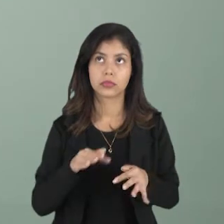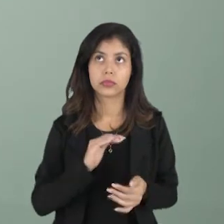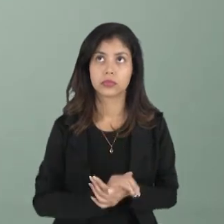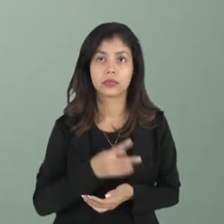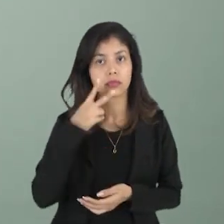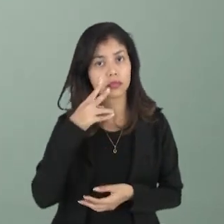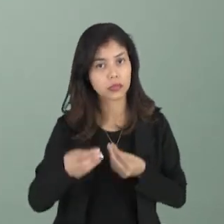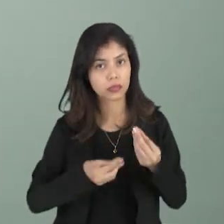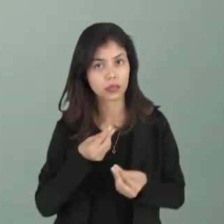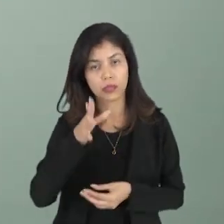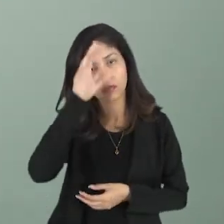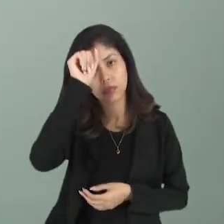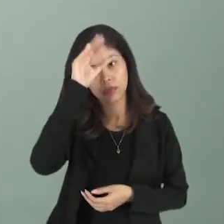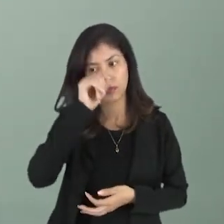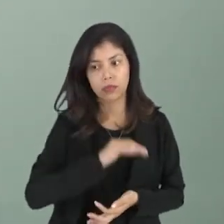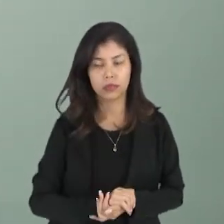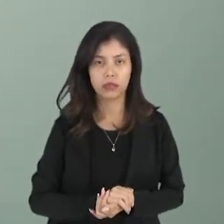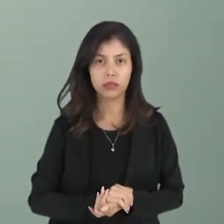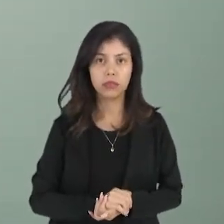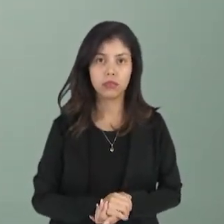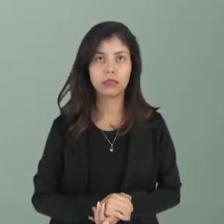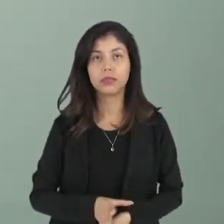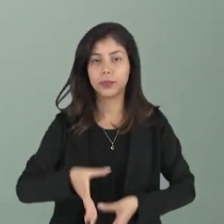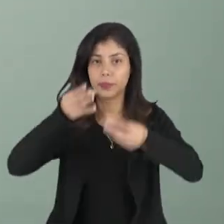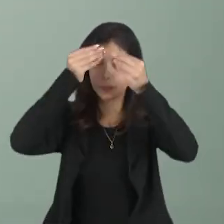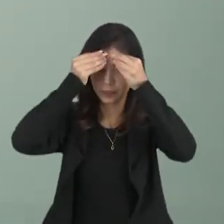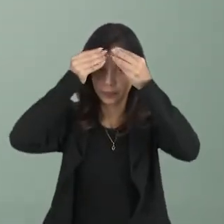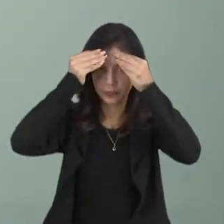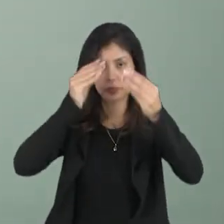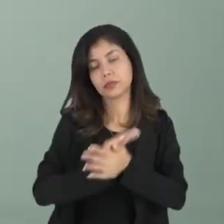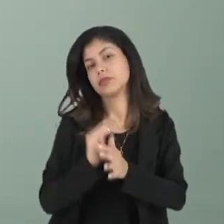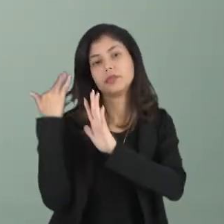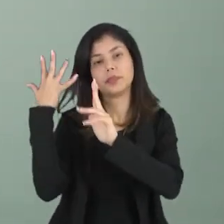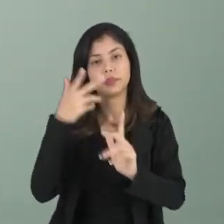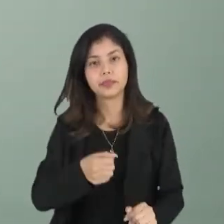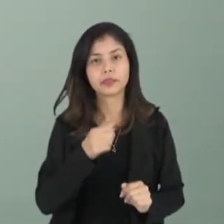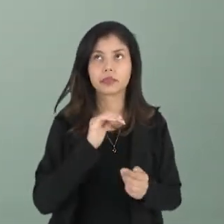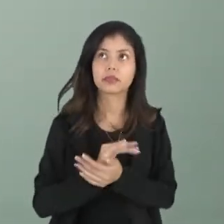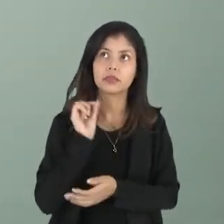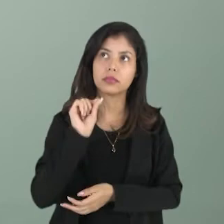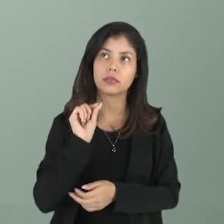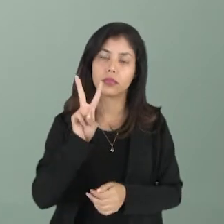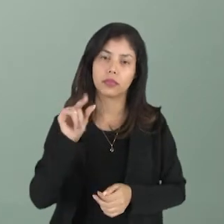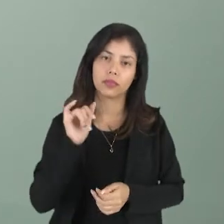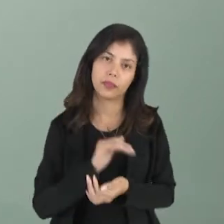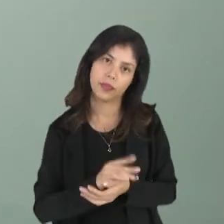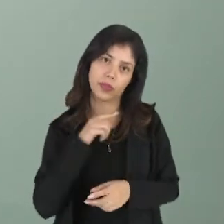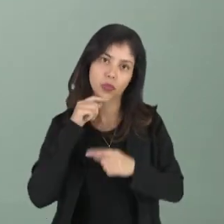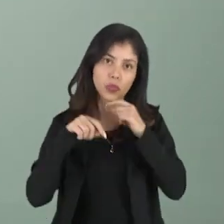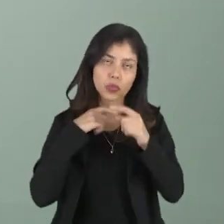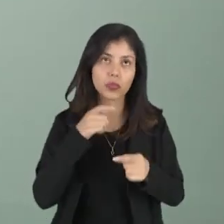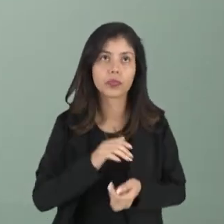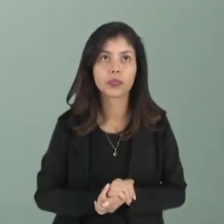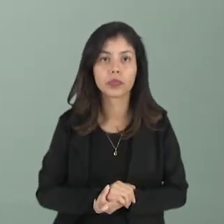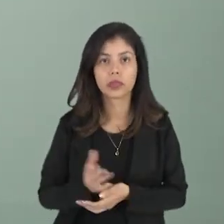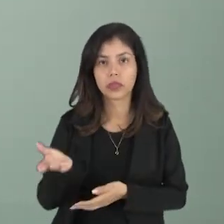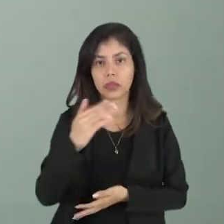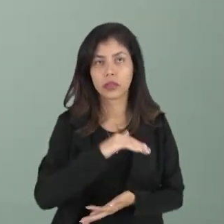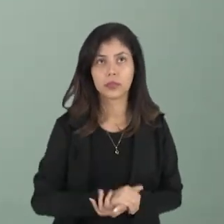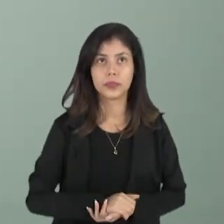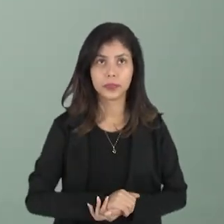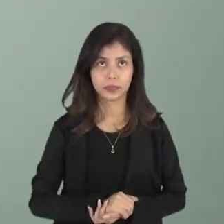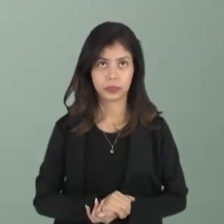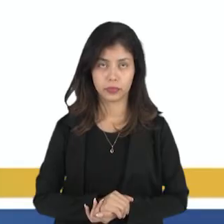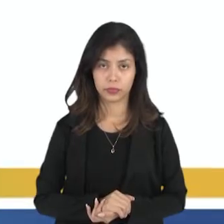concluir aí vendo o que a gente aprendeu, o que ficou, ou ir revisando o que tiver ficado ainda de dúvidas. Vamos lá,